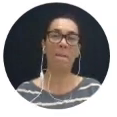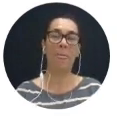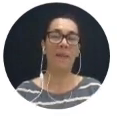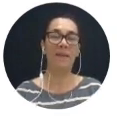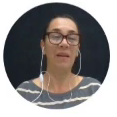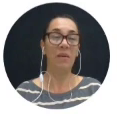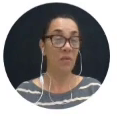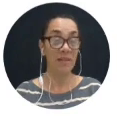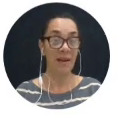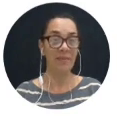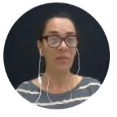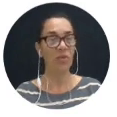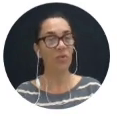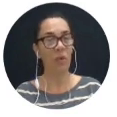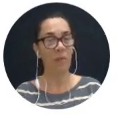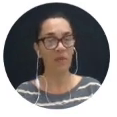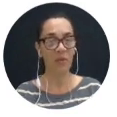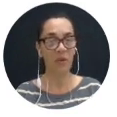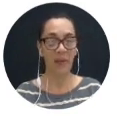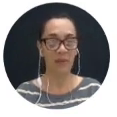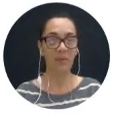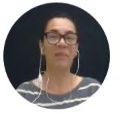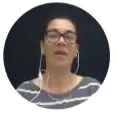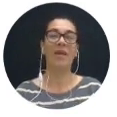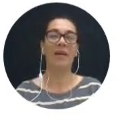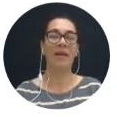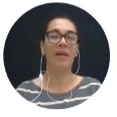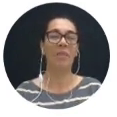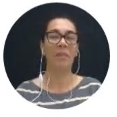alegria. E eu vou estar junto com o professor Pedro,